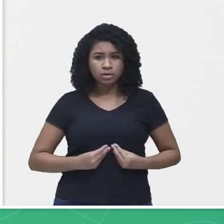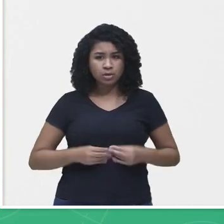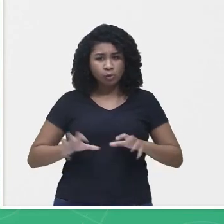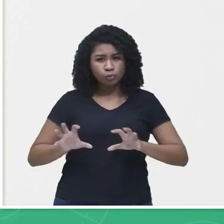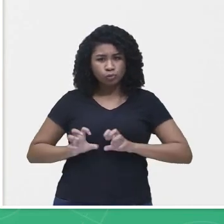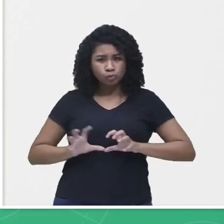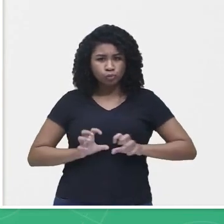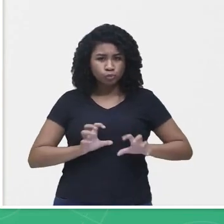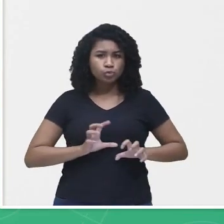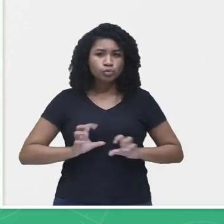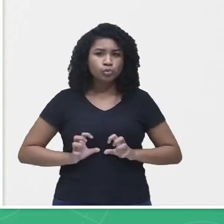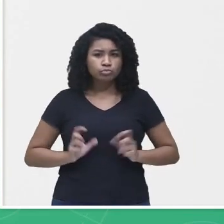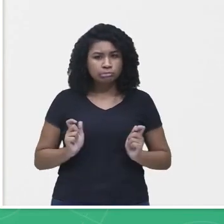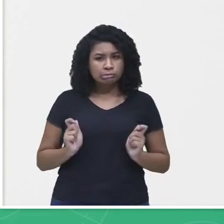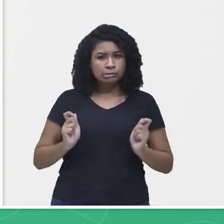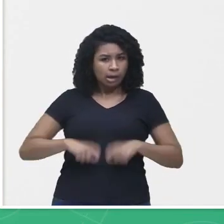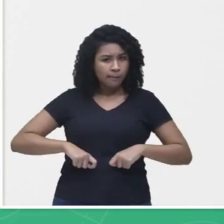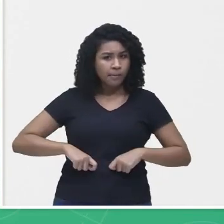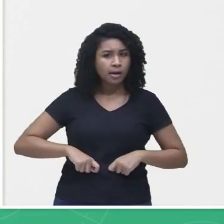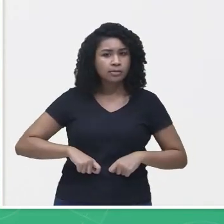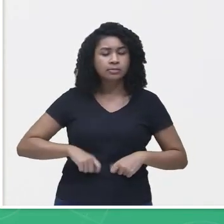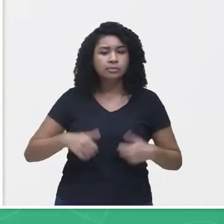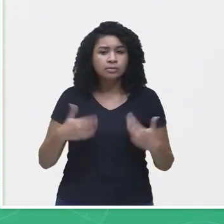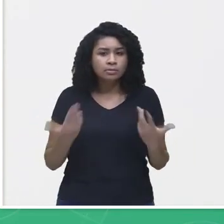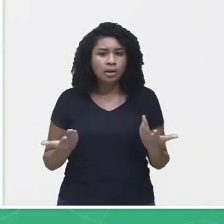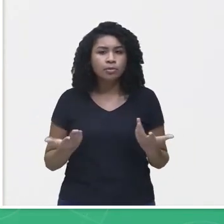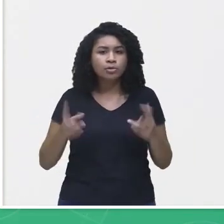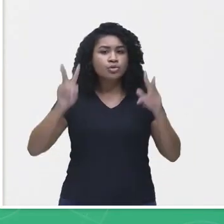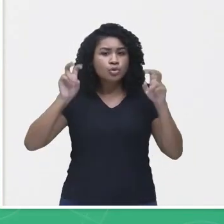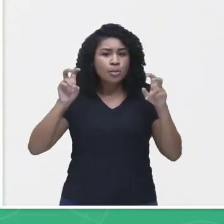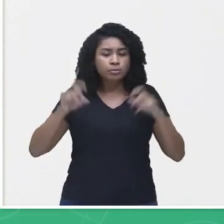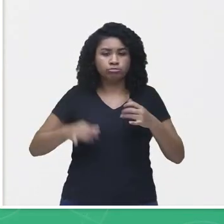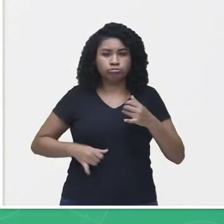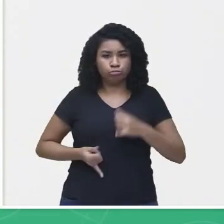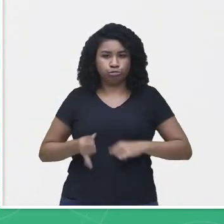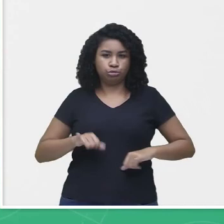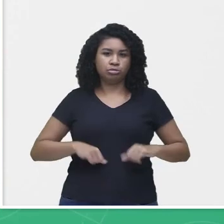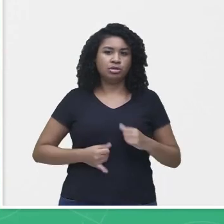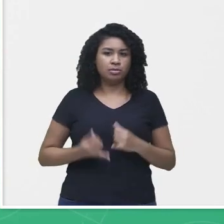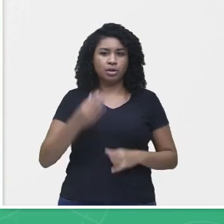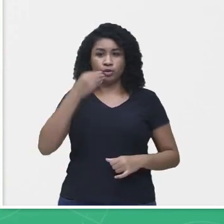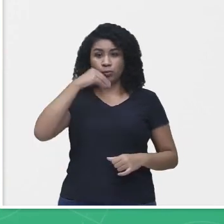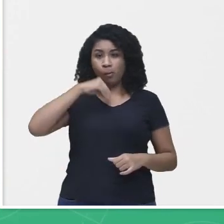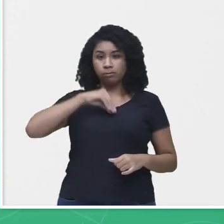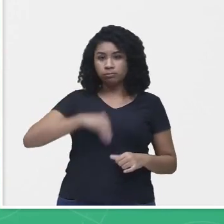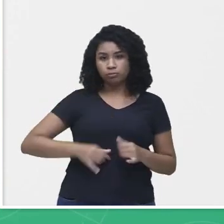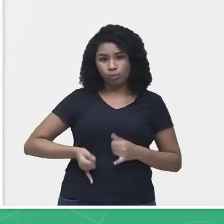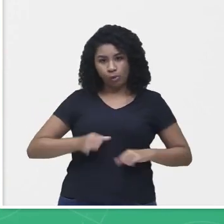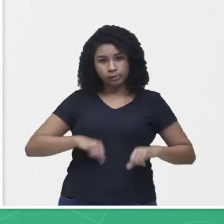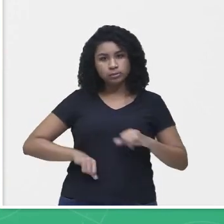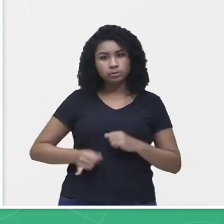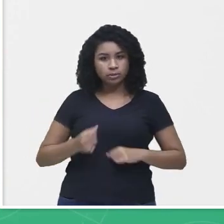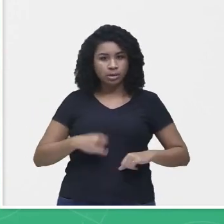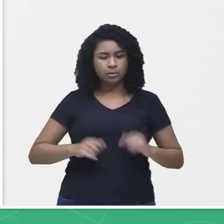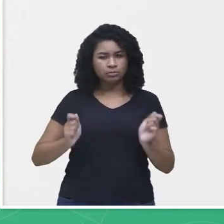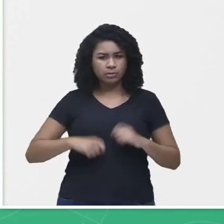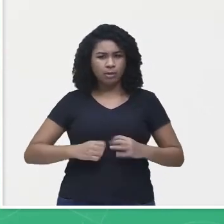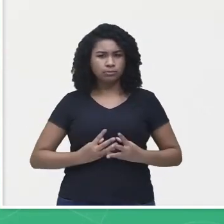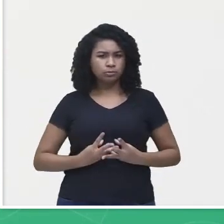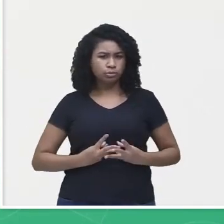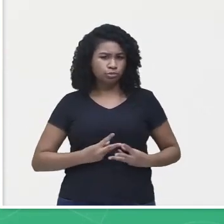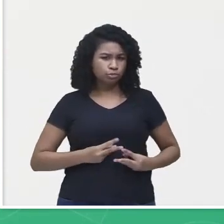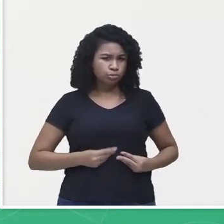de enzimas, eu falo em digestão química, né? Então, na digestão química, os alimentos são decompostos em